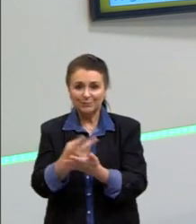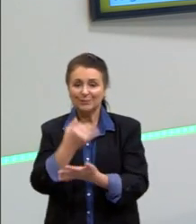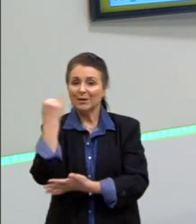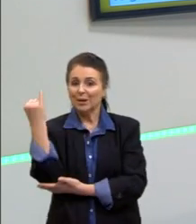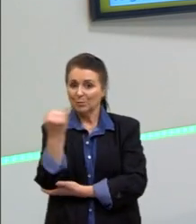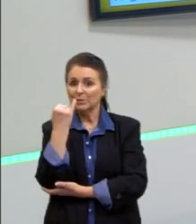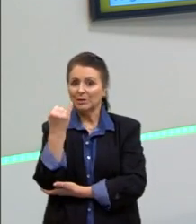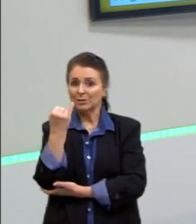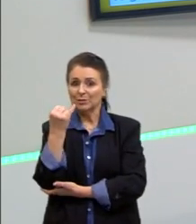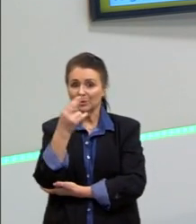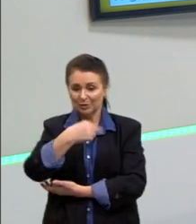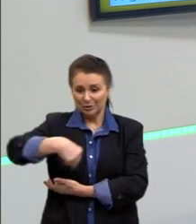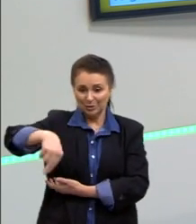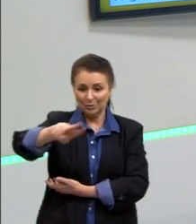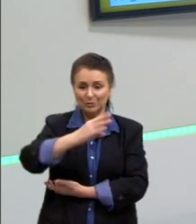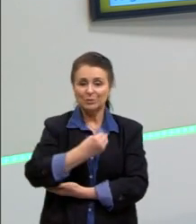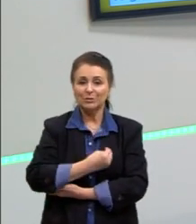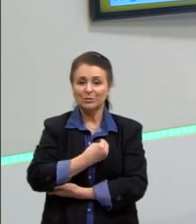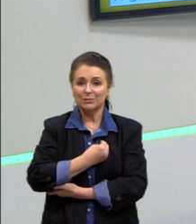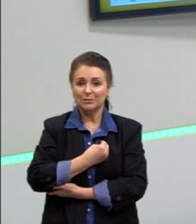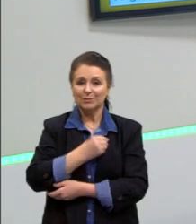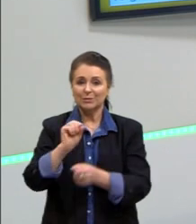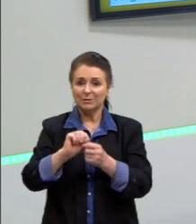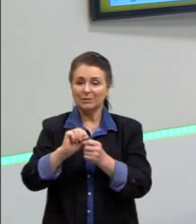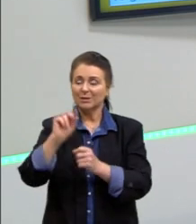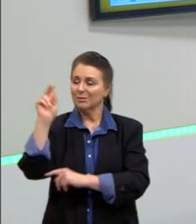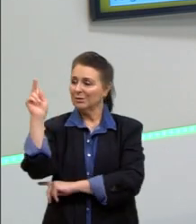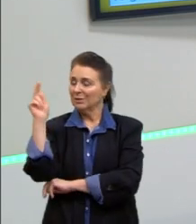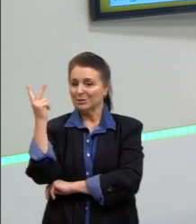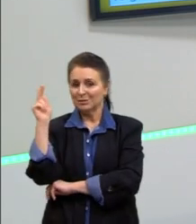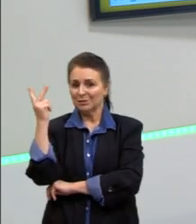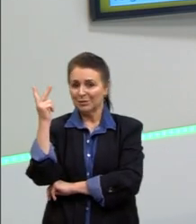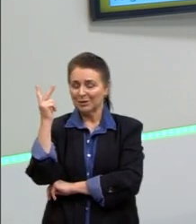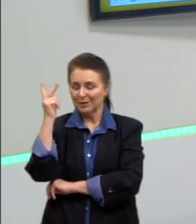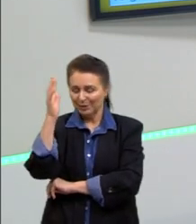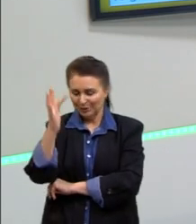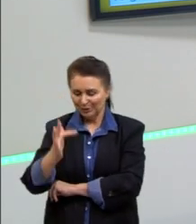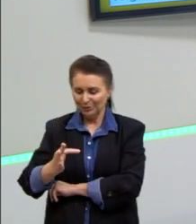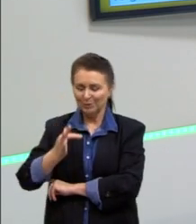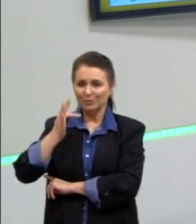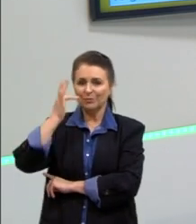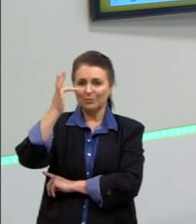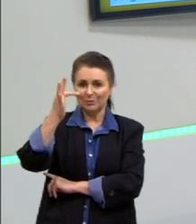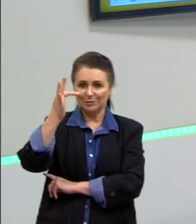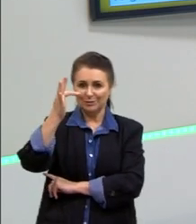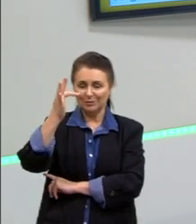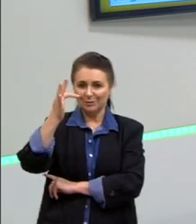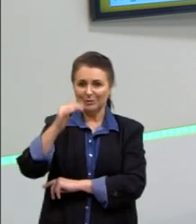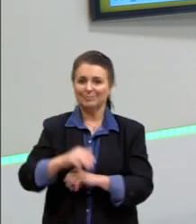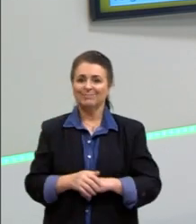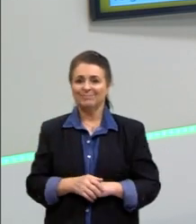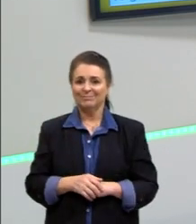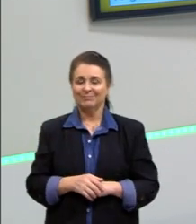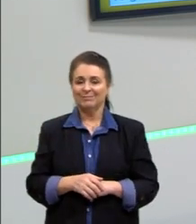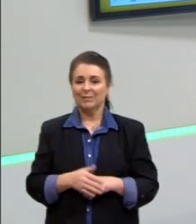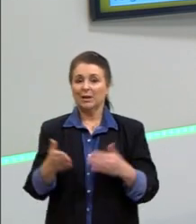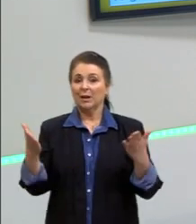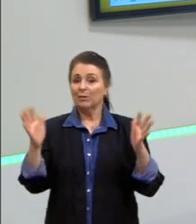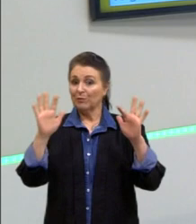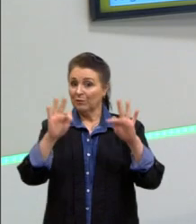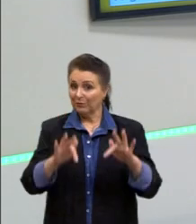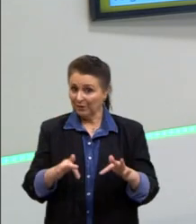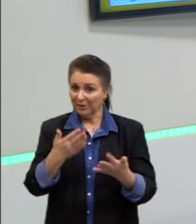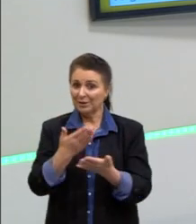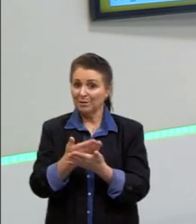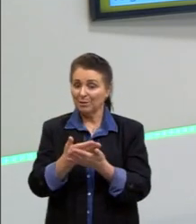vivendo e fazendo também a História para os próximos anos é com essa né que eu deixo a aula de vocês